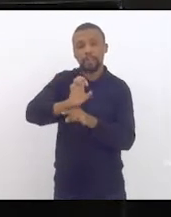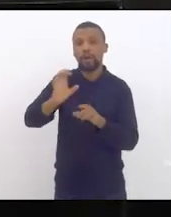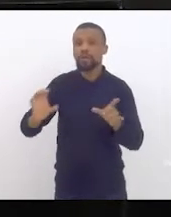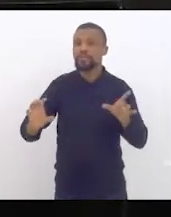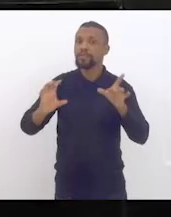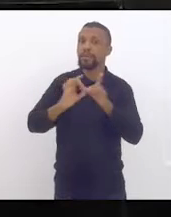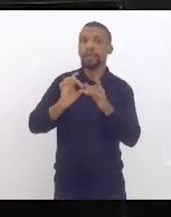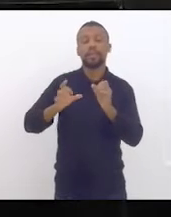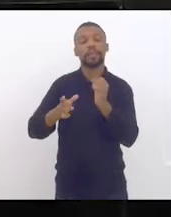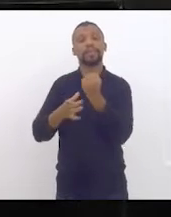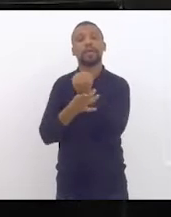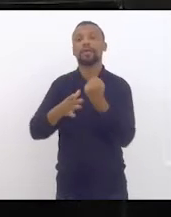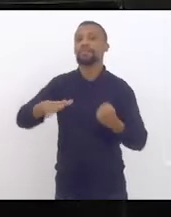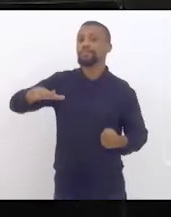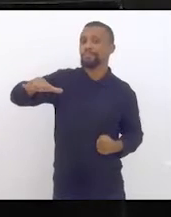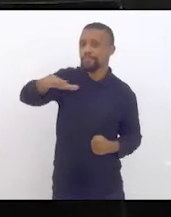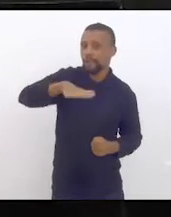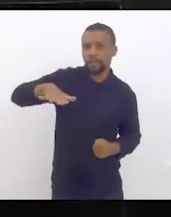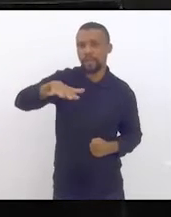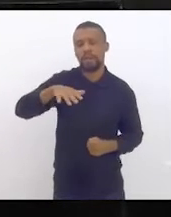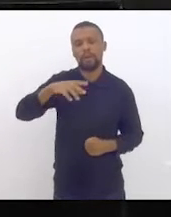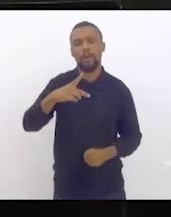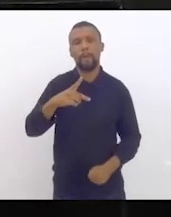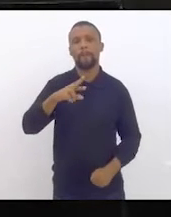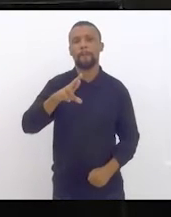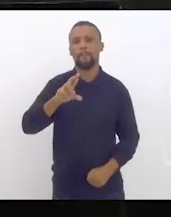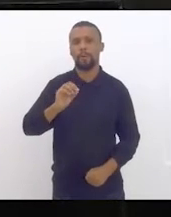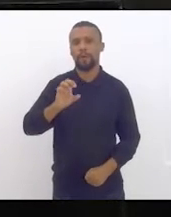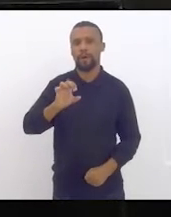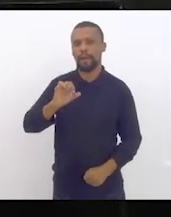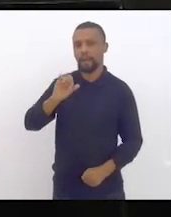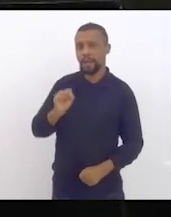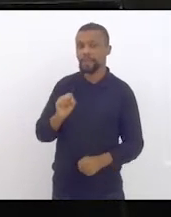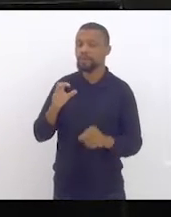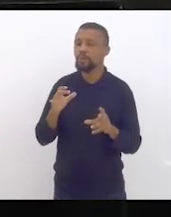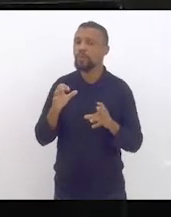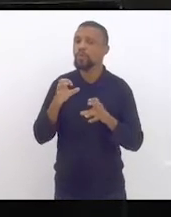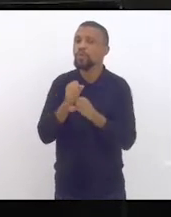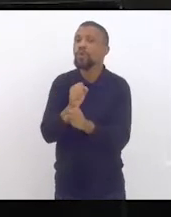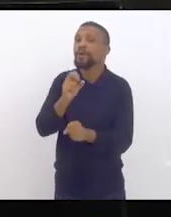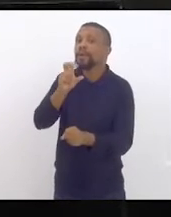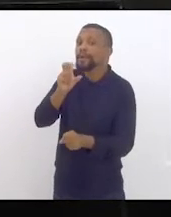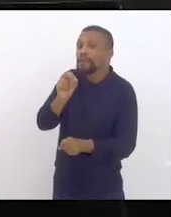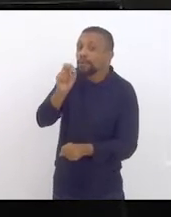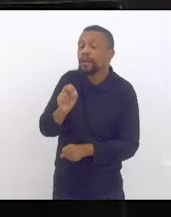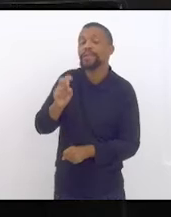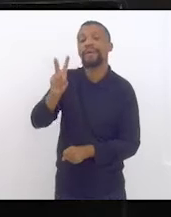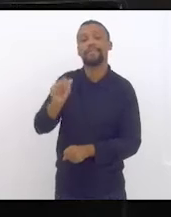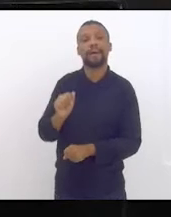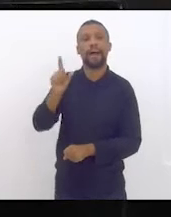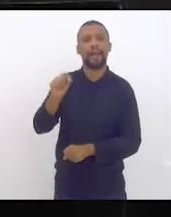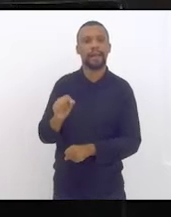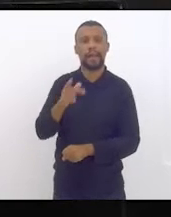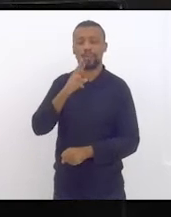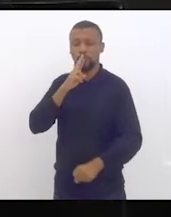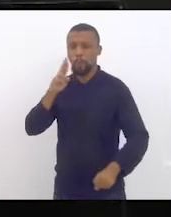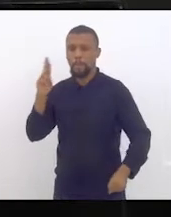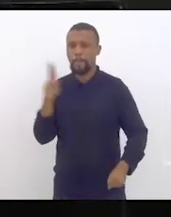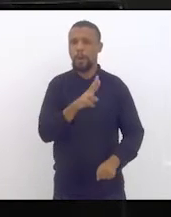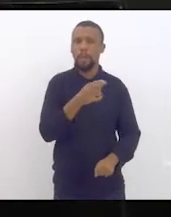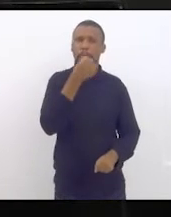integração na segurança que é o proex atualmente com 50 vagas que tem dado uma resposta satisfatória